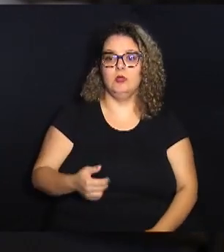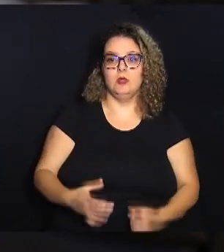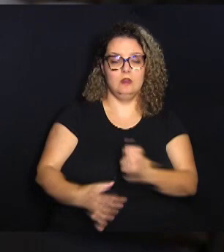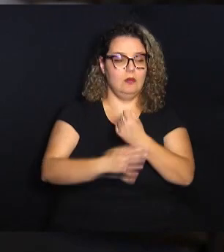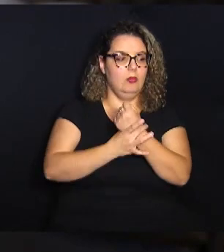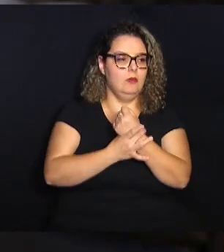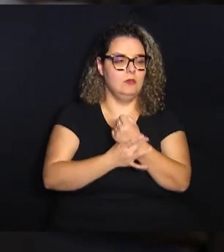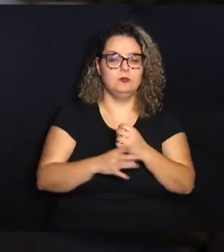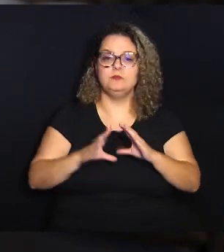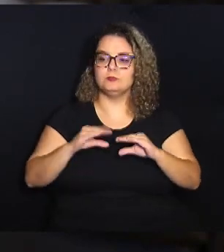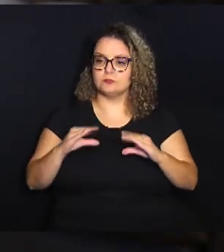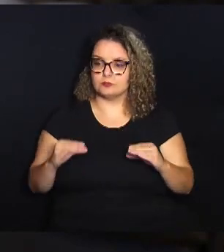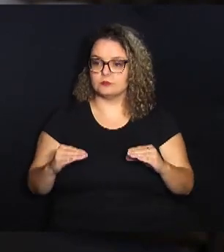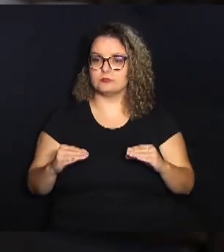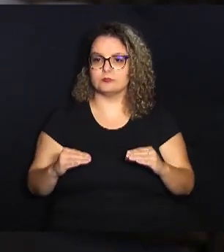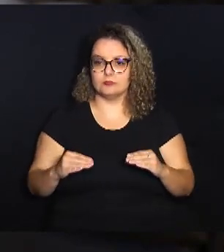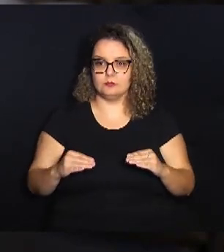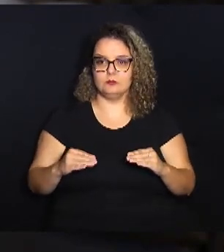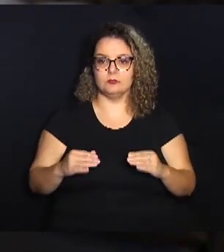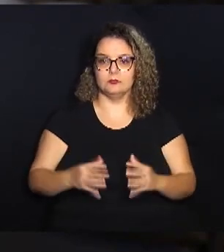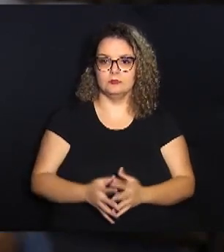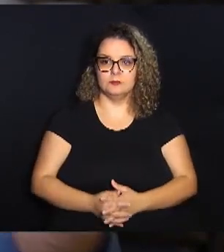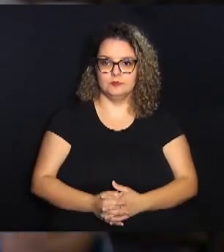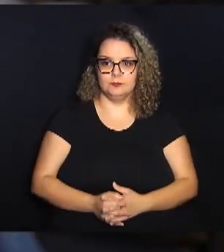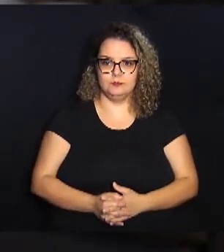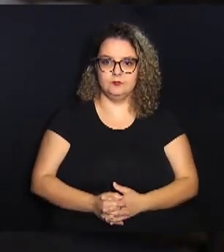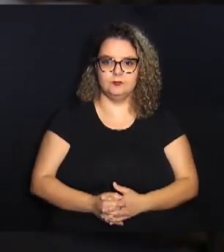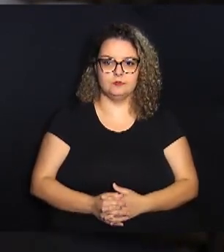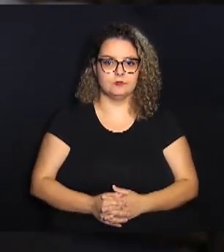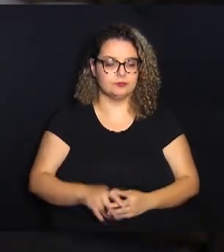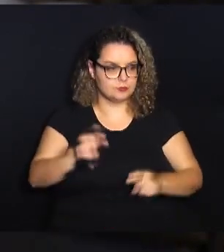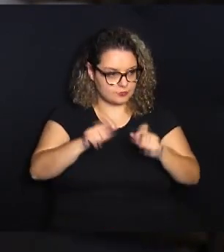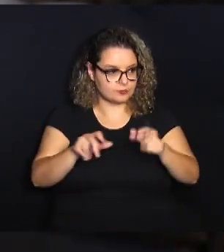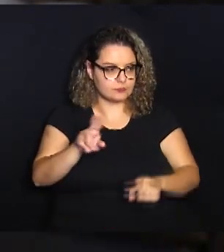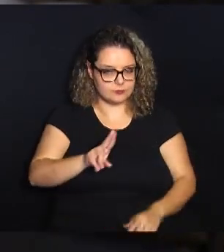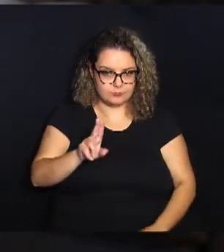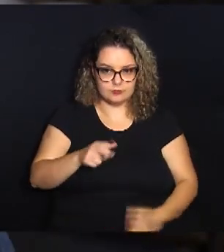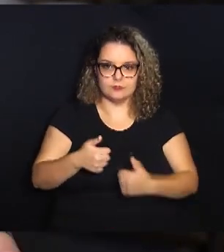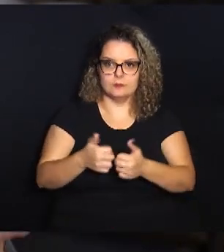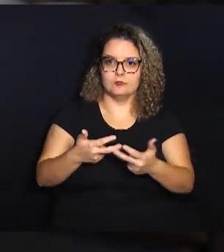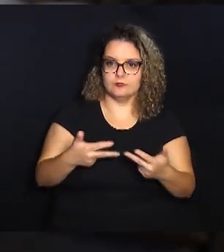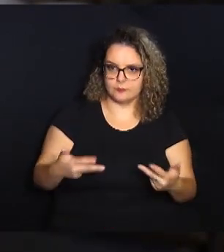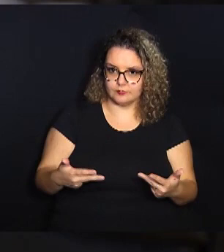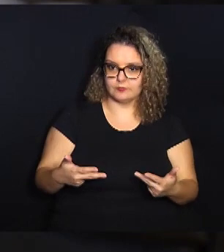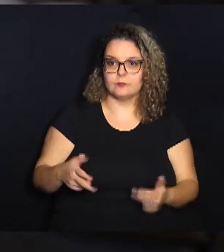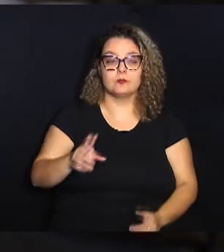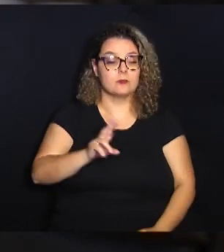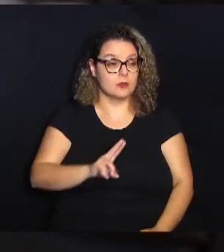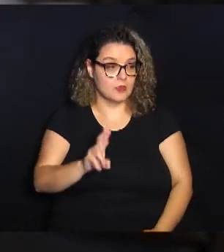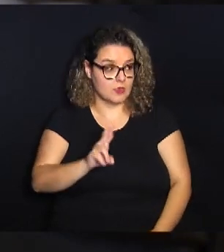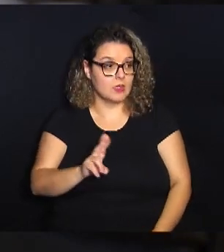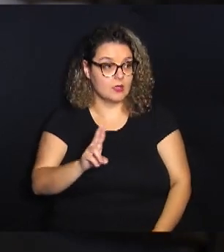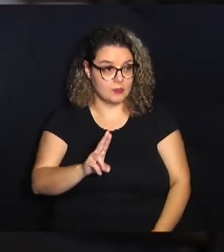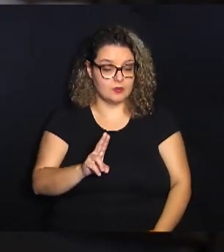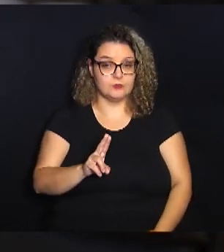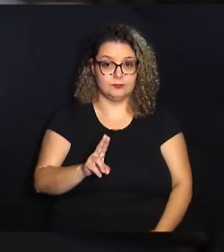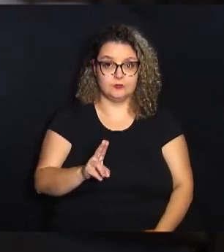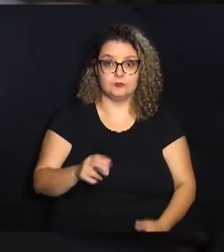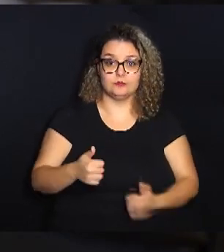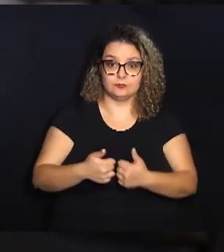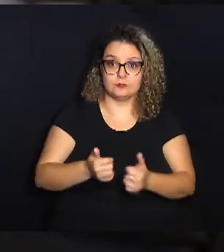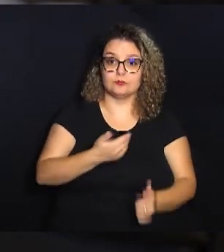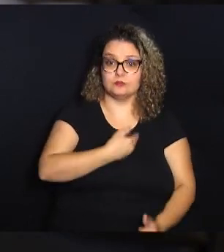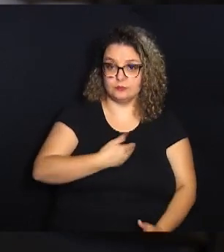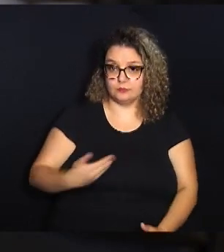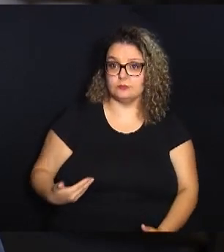segurança, o conforto, assim, dos usuários do transporte coletivo que se utilizam daquele